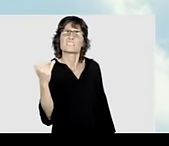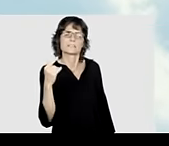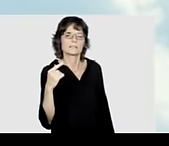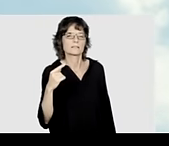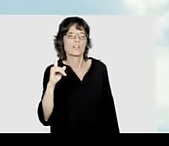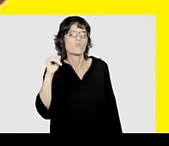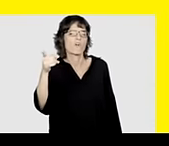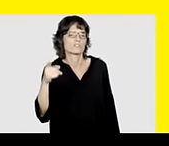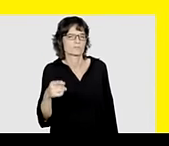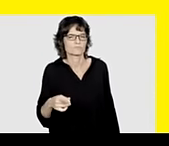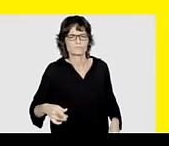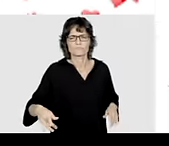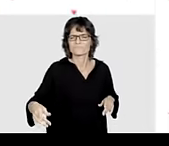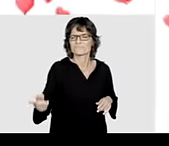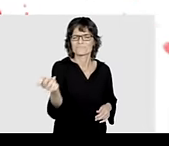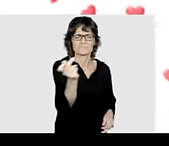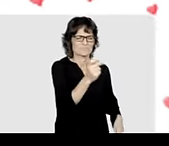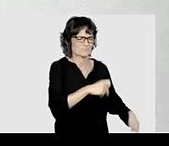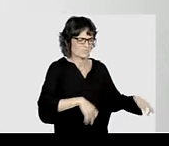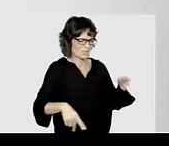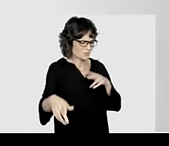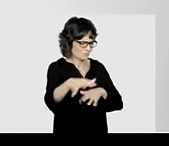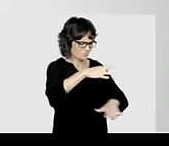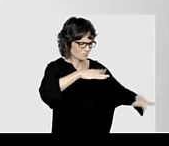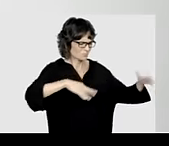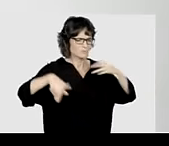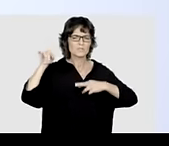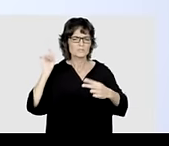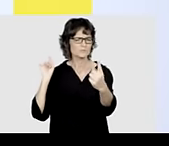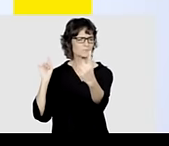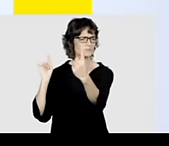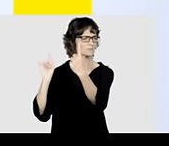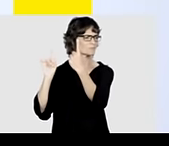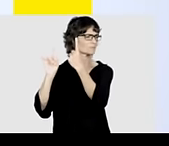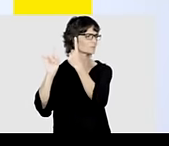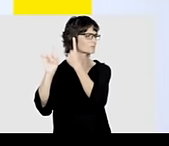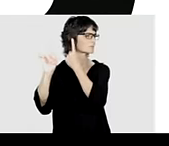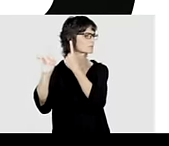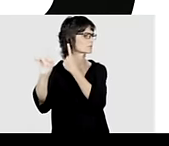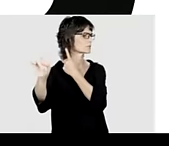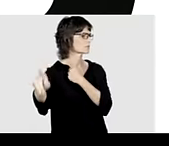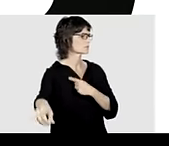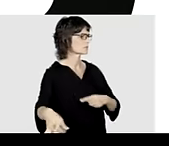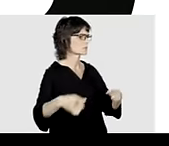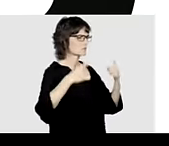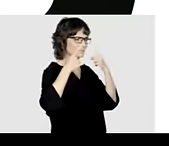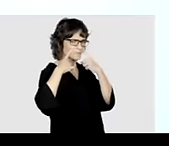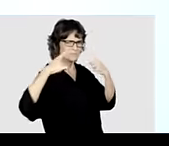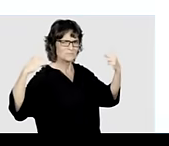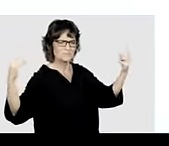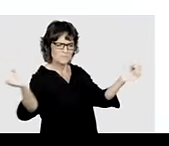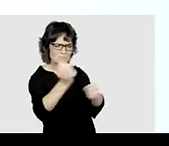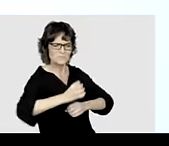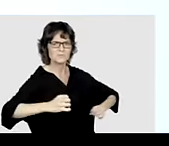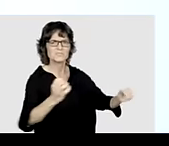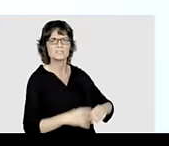quê, como é passar ao lado de ti, de nós,